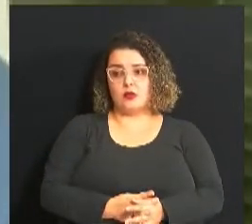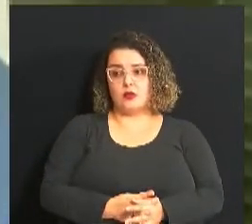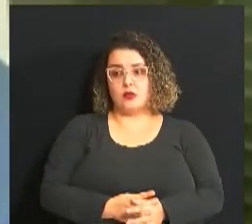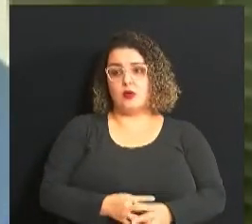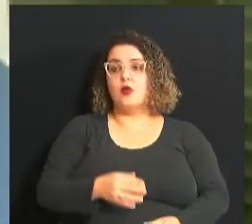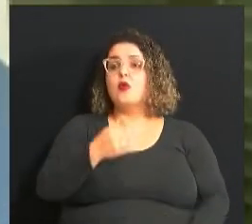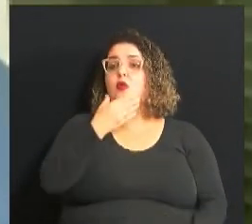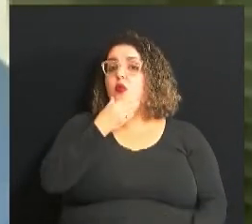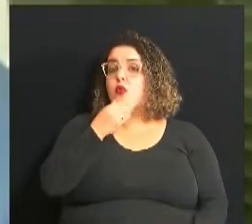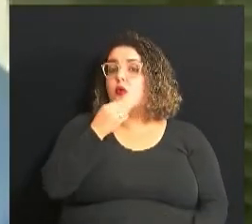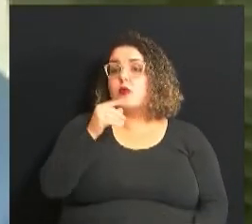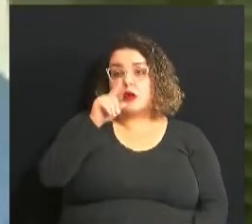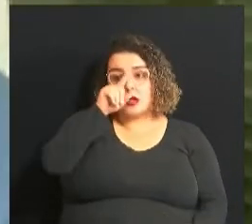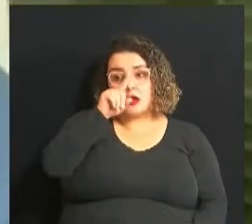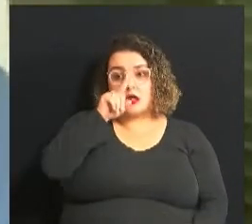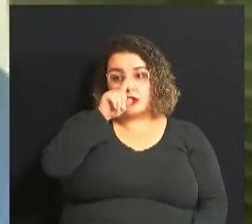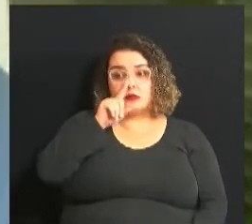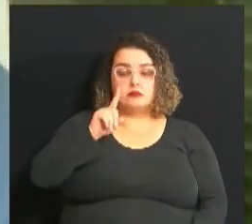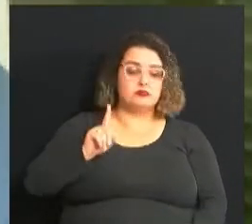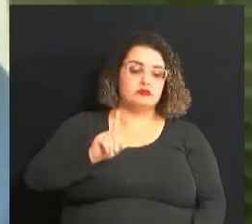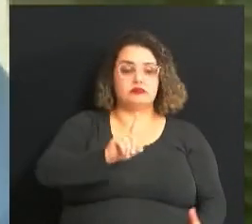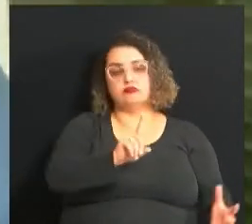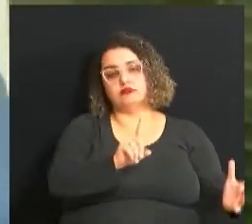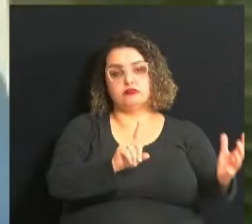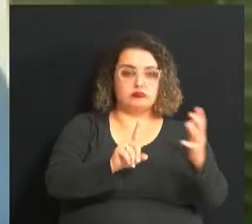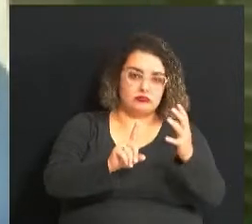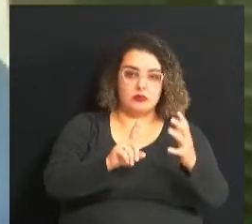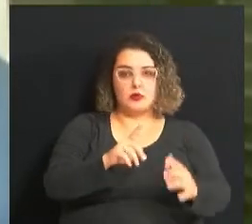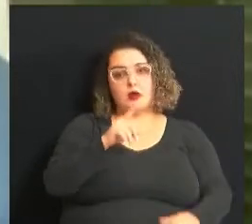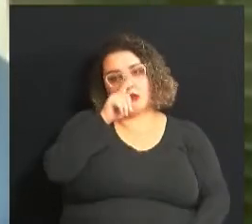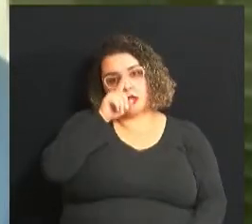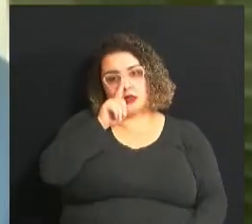a riscos, né? O homem se expõe mais a risco do que a mulher.